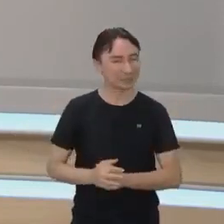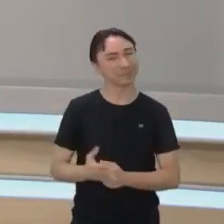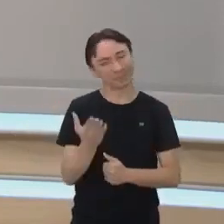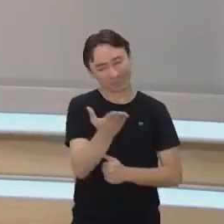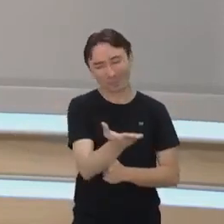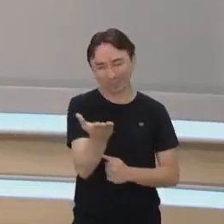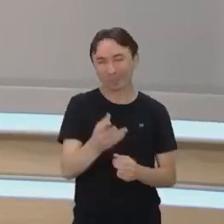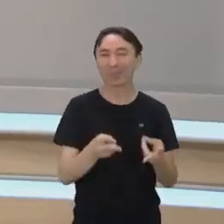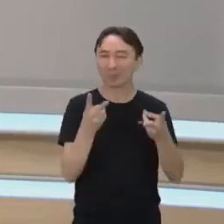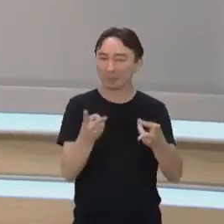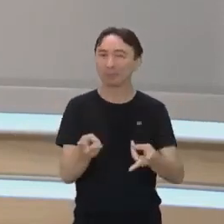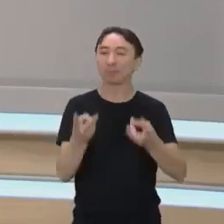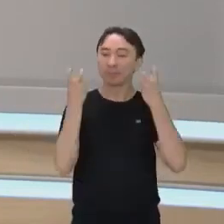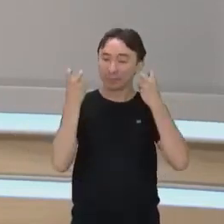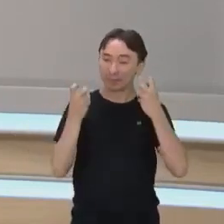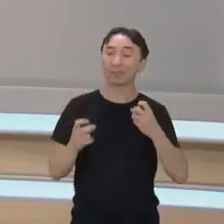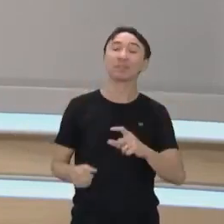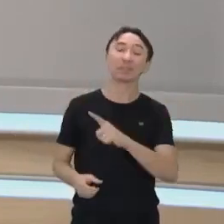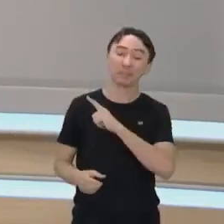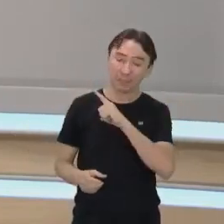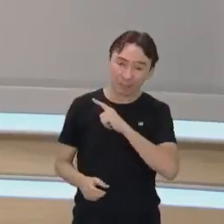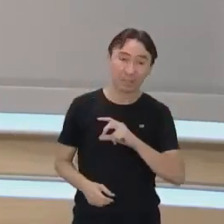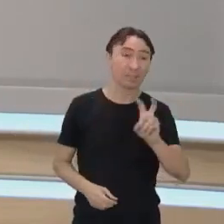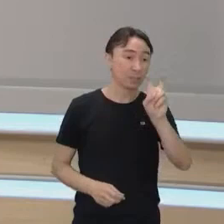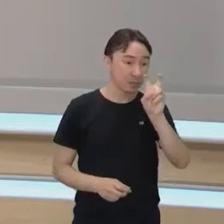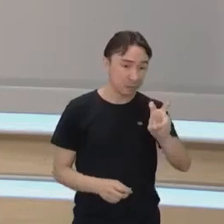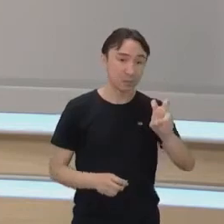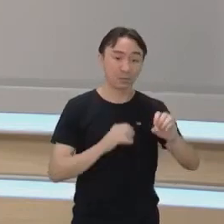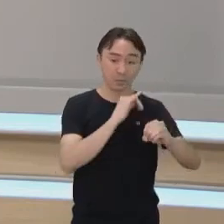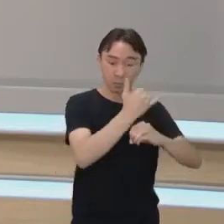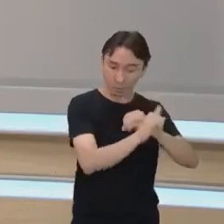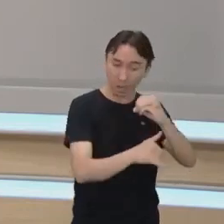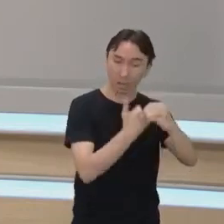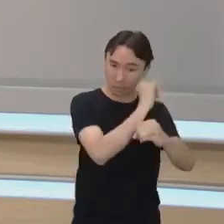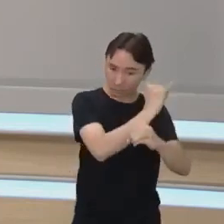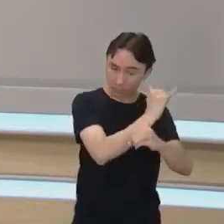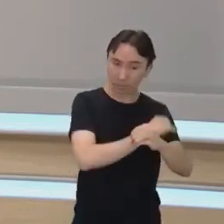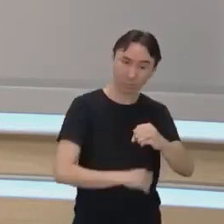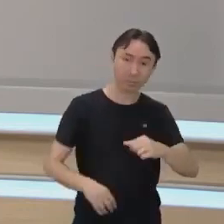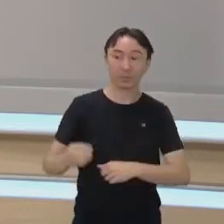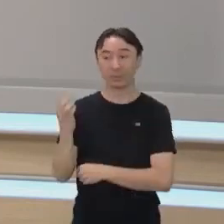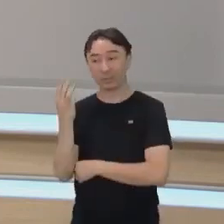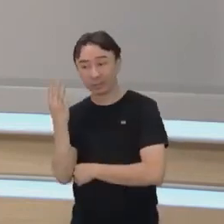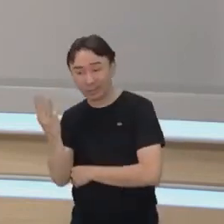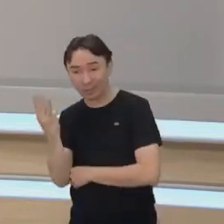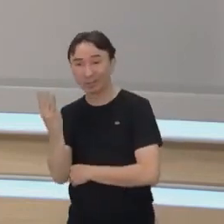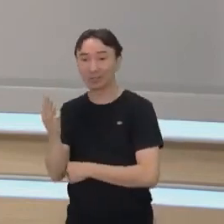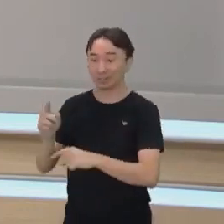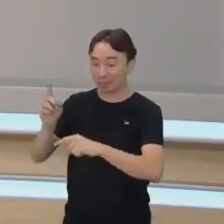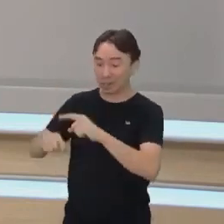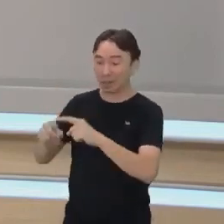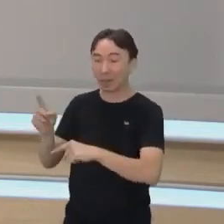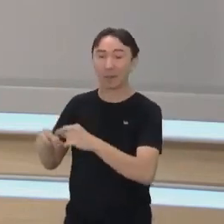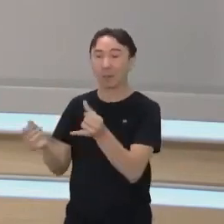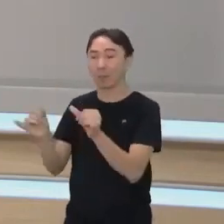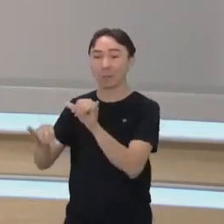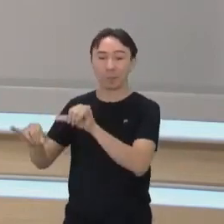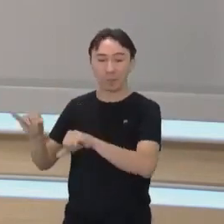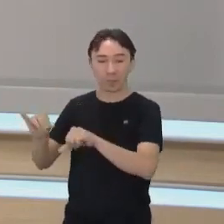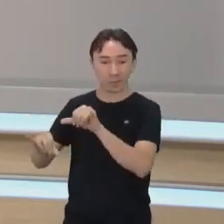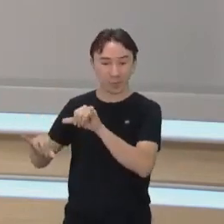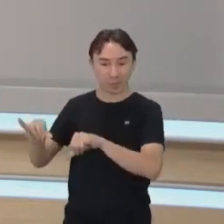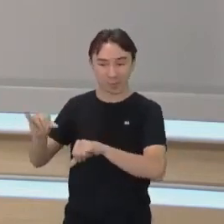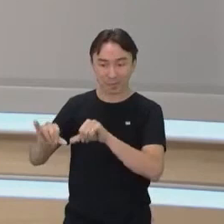já pode perceber que nós temos aí 5 átomos e 3 elementos químicos. Então, isso é importante para